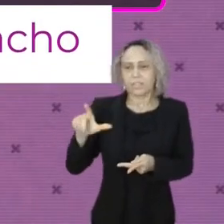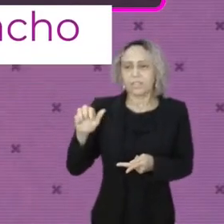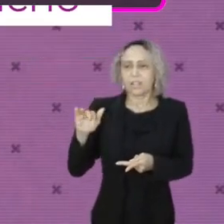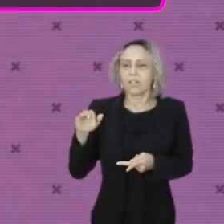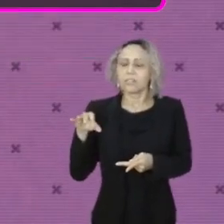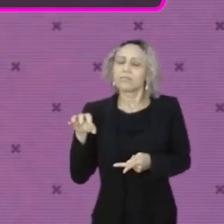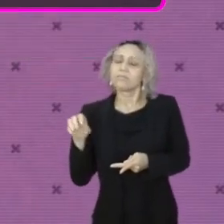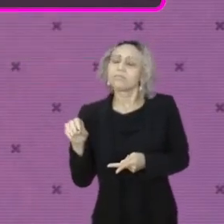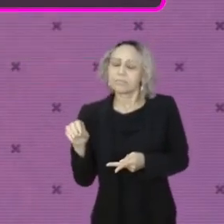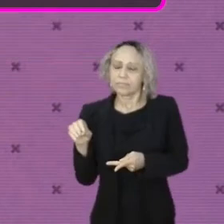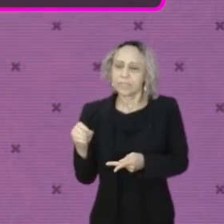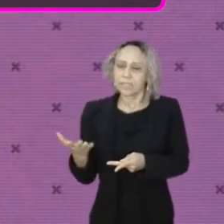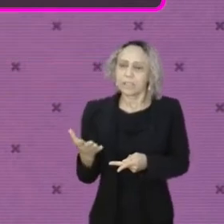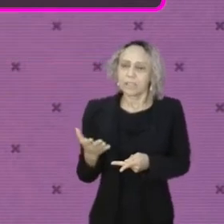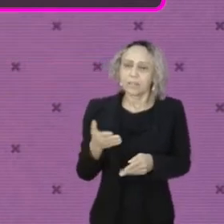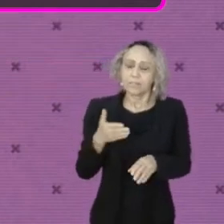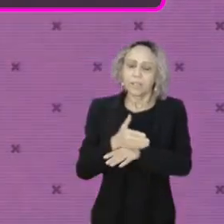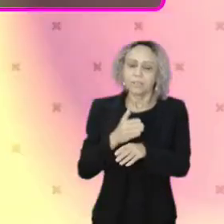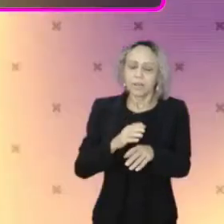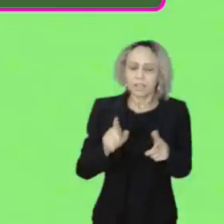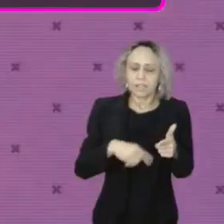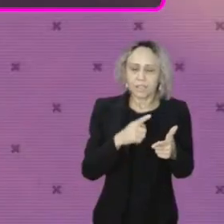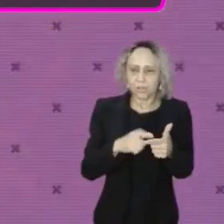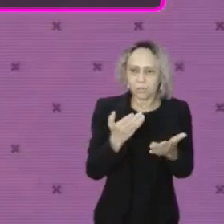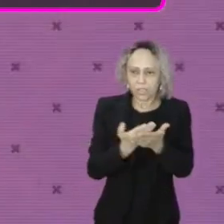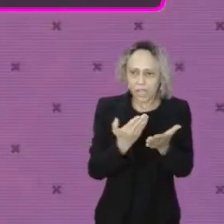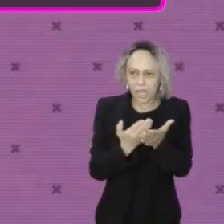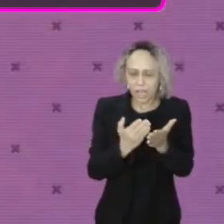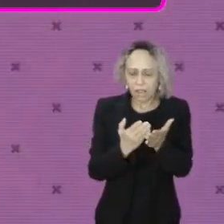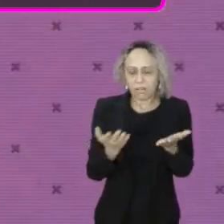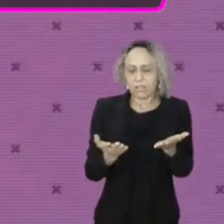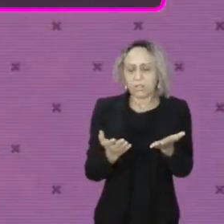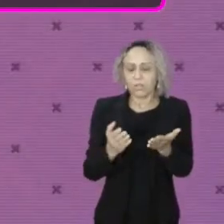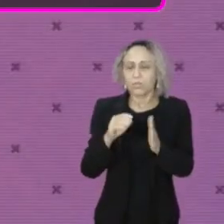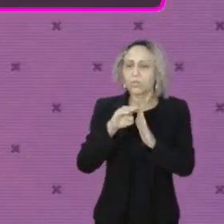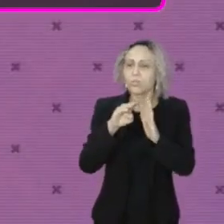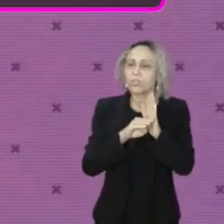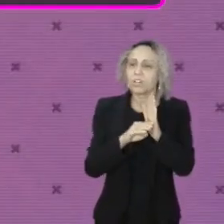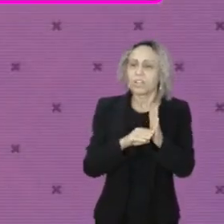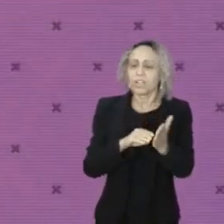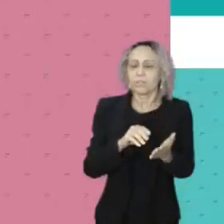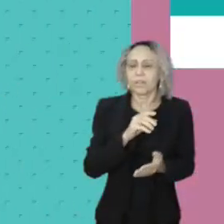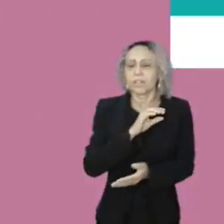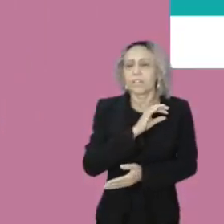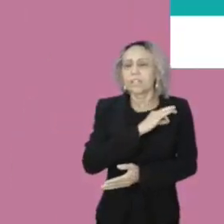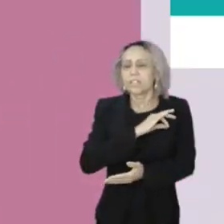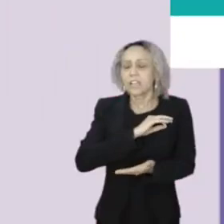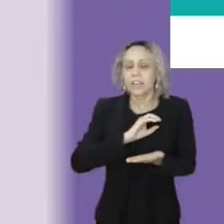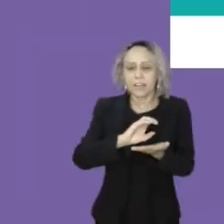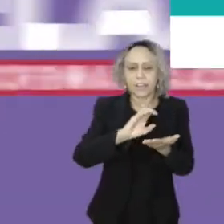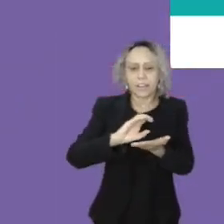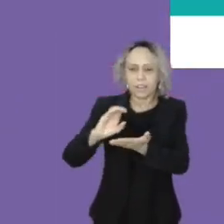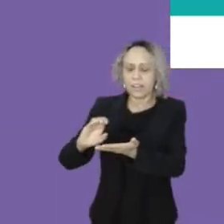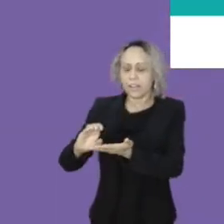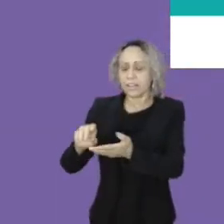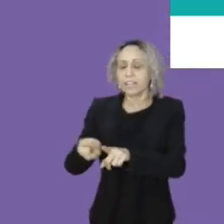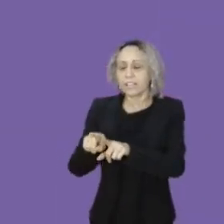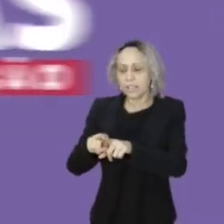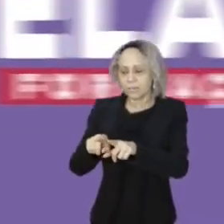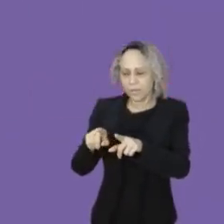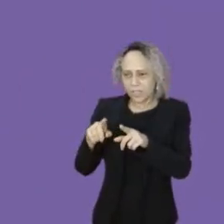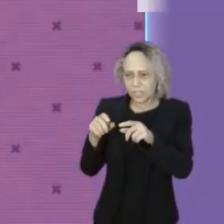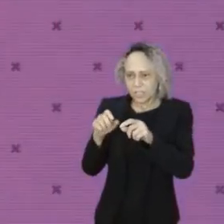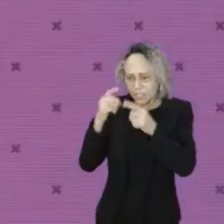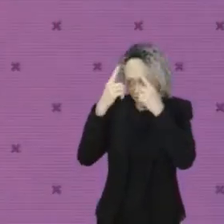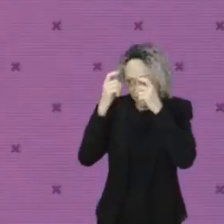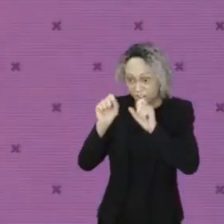da segunda parte da aula sobre os programas de transferência de renda e enfrentamento à violência. Anote na sua agenda